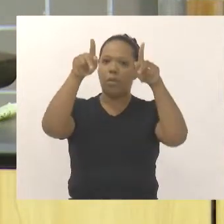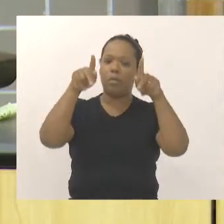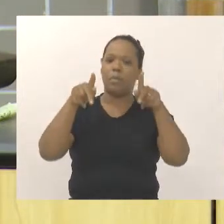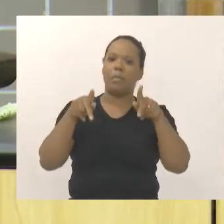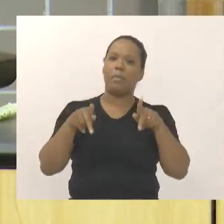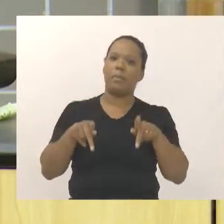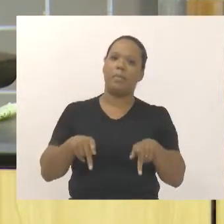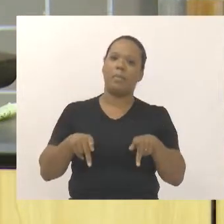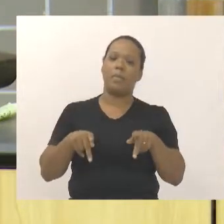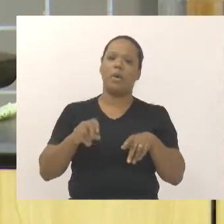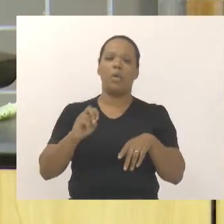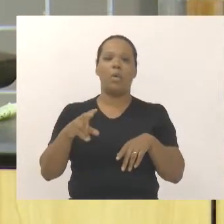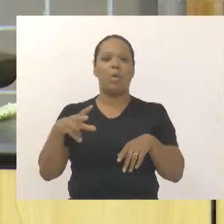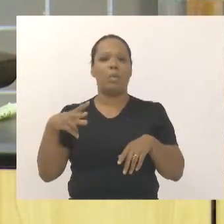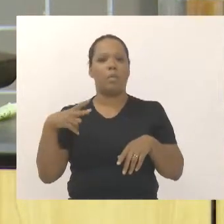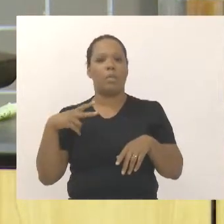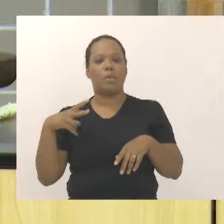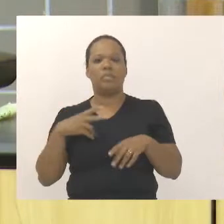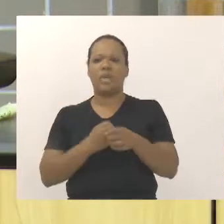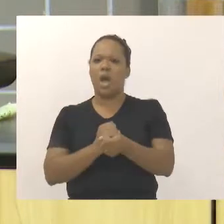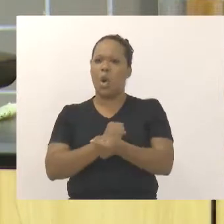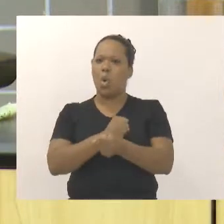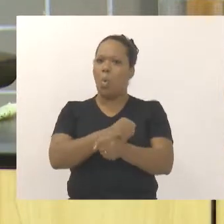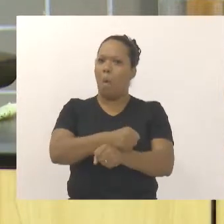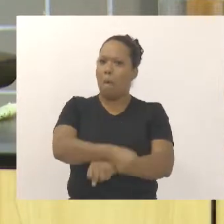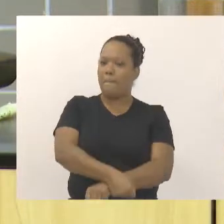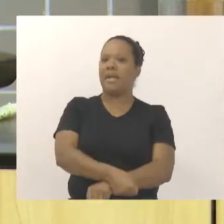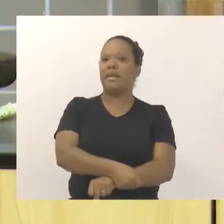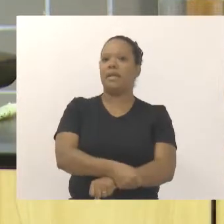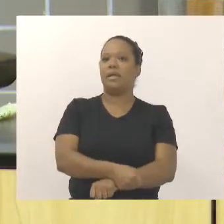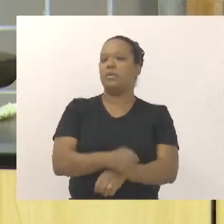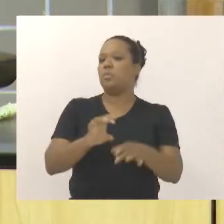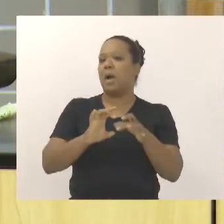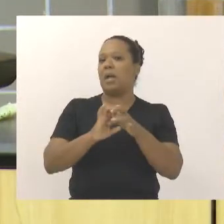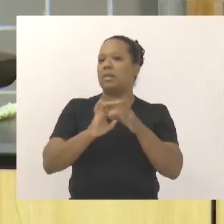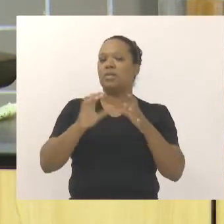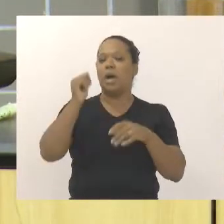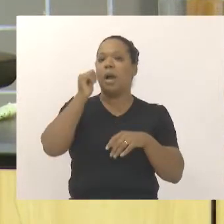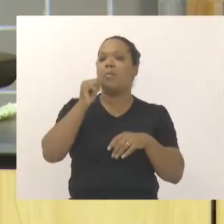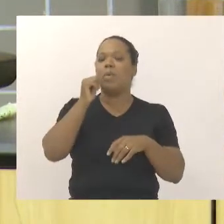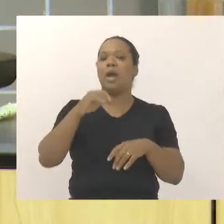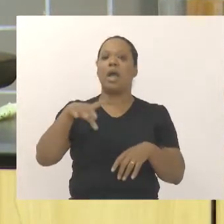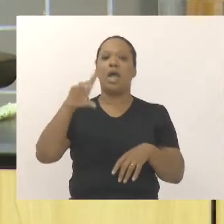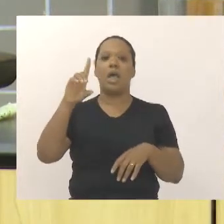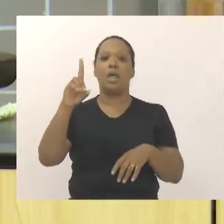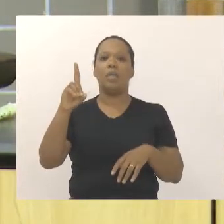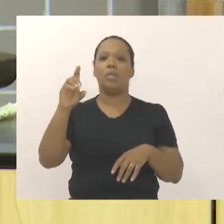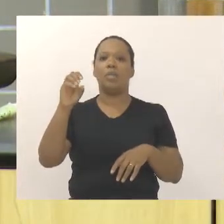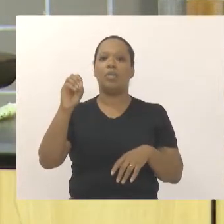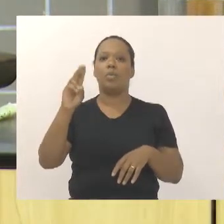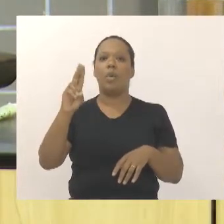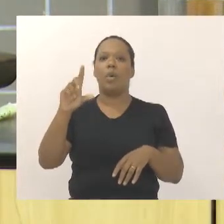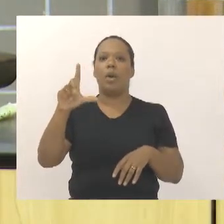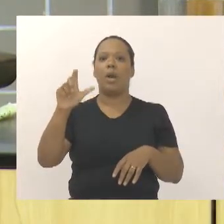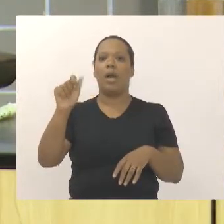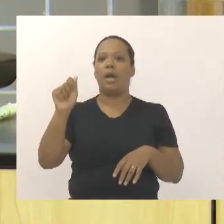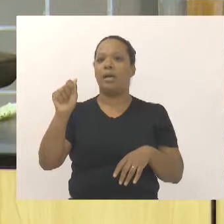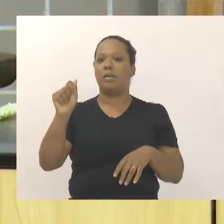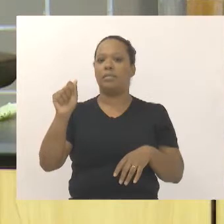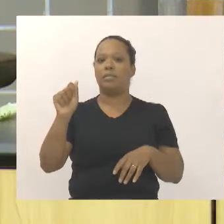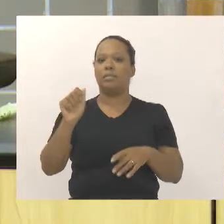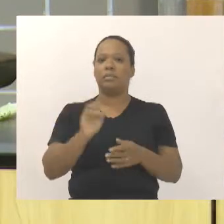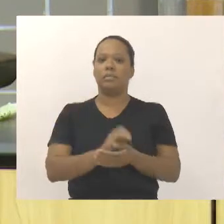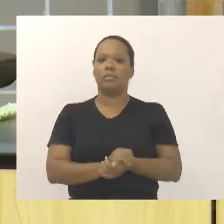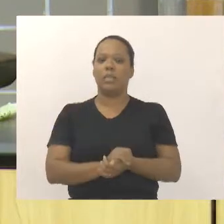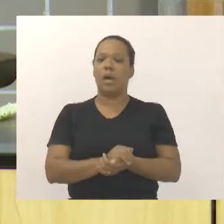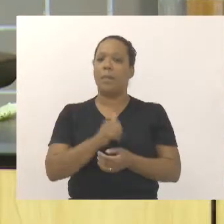obrigados a permitir a presença das doulas. Eu concordo, tá? Mas é o seguinte,